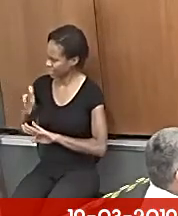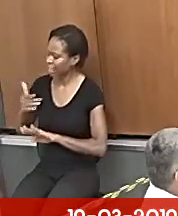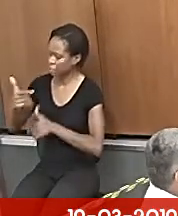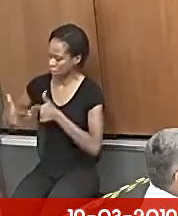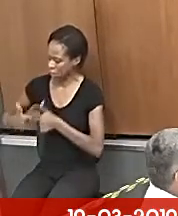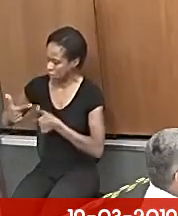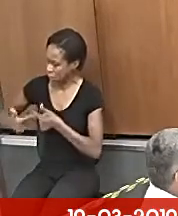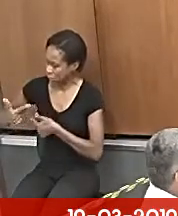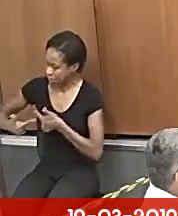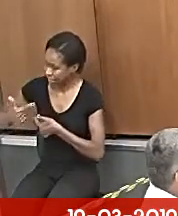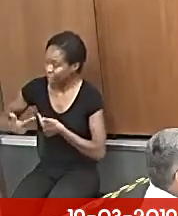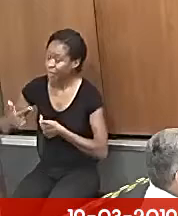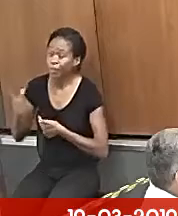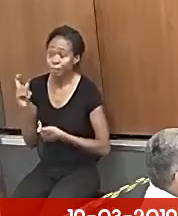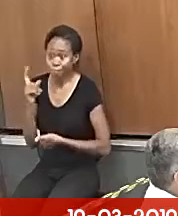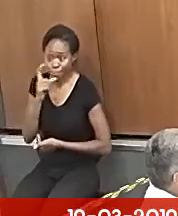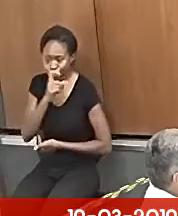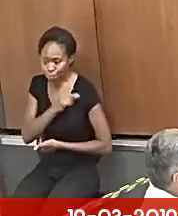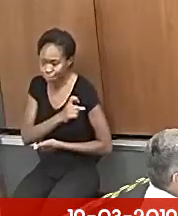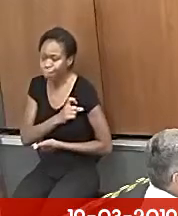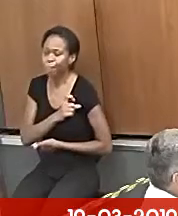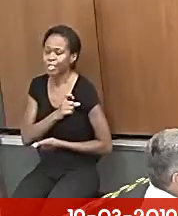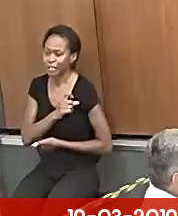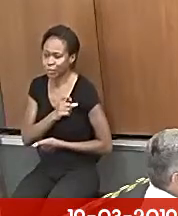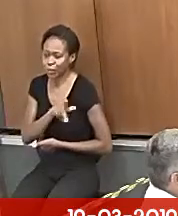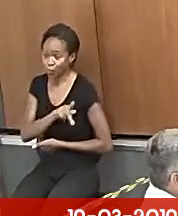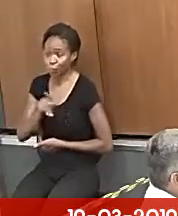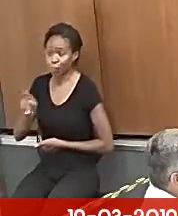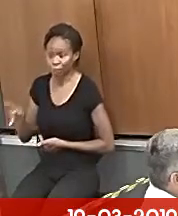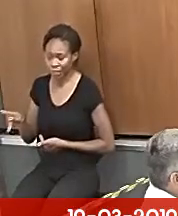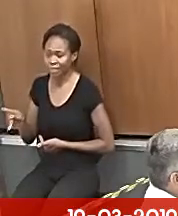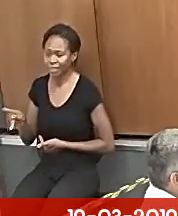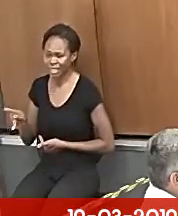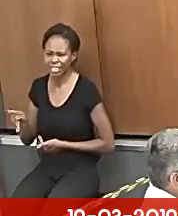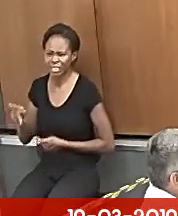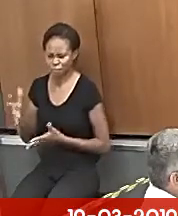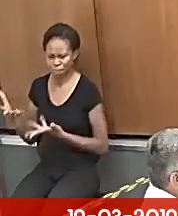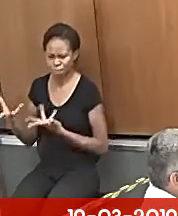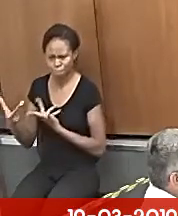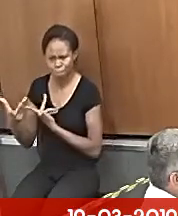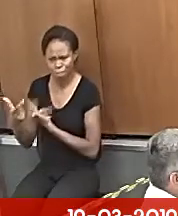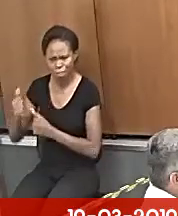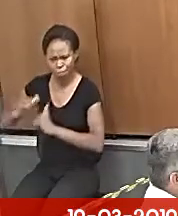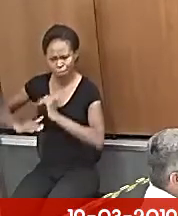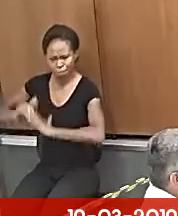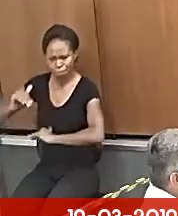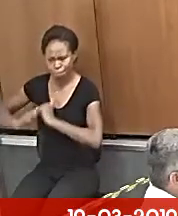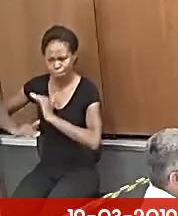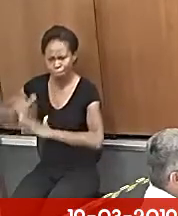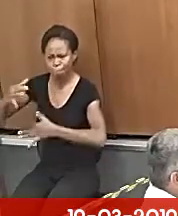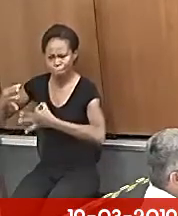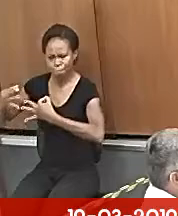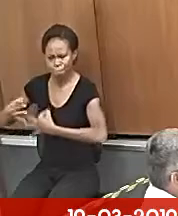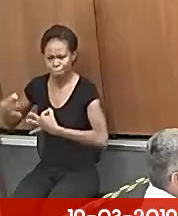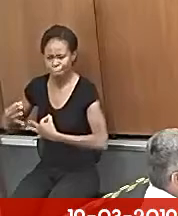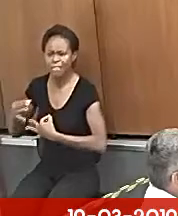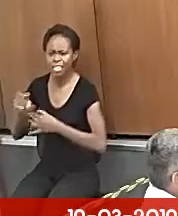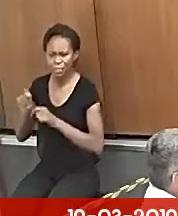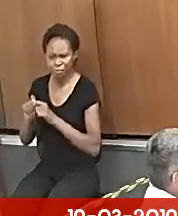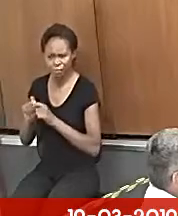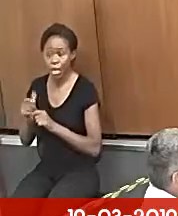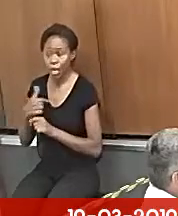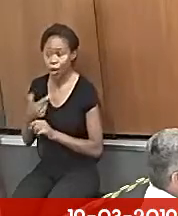e agora vice presidente é habilidoso né tem todas as características aí e conduziu esse trabalho eu estava lá na câmara